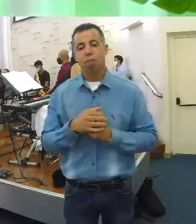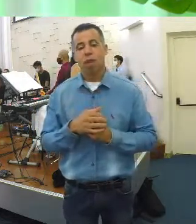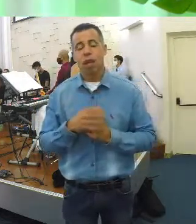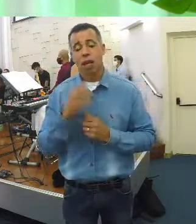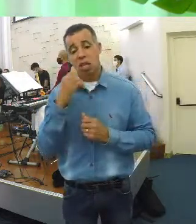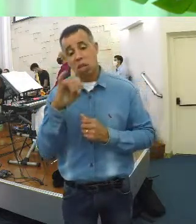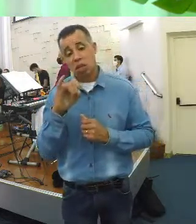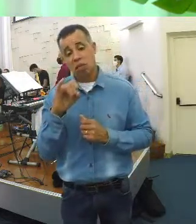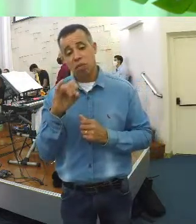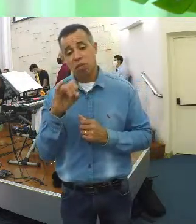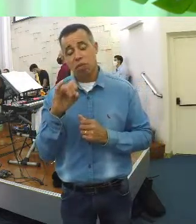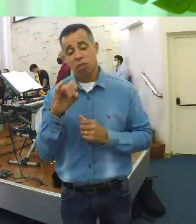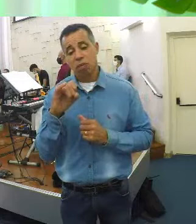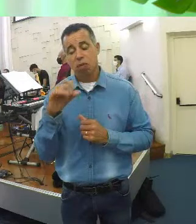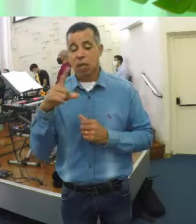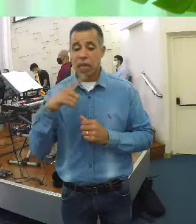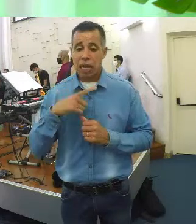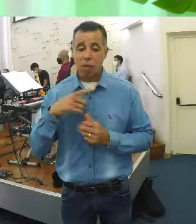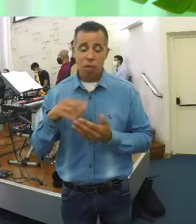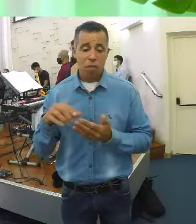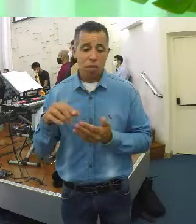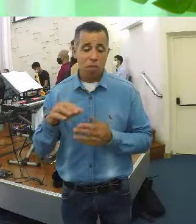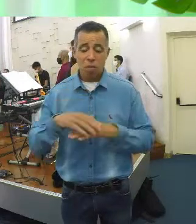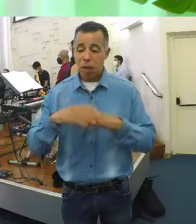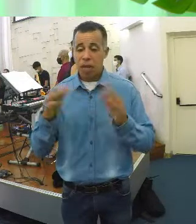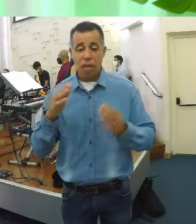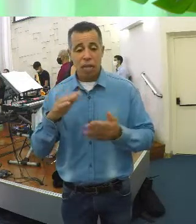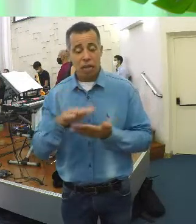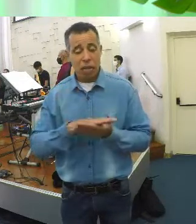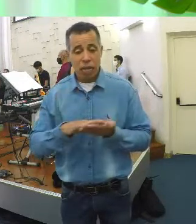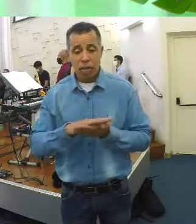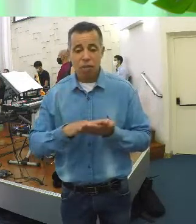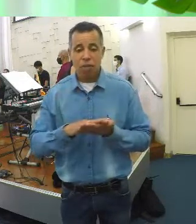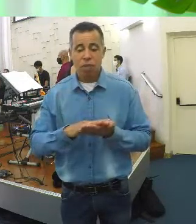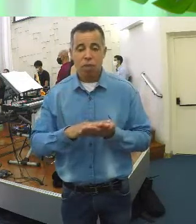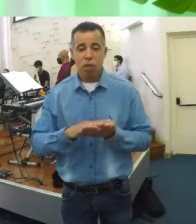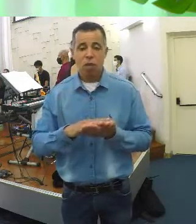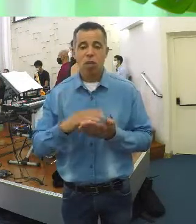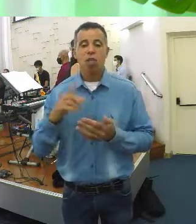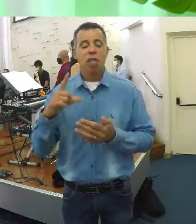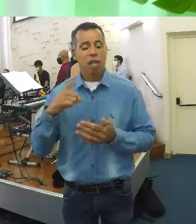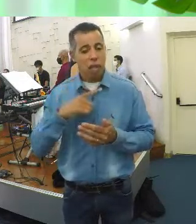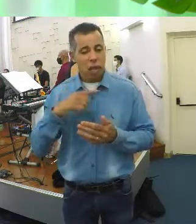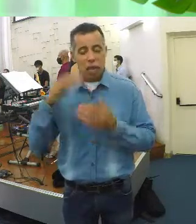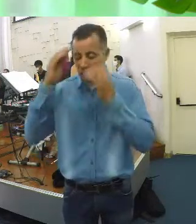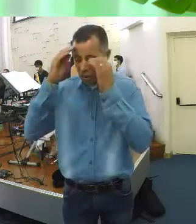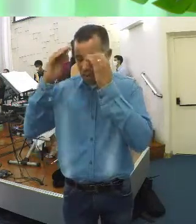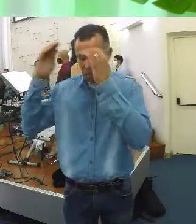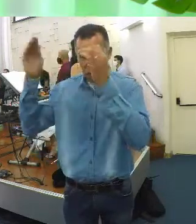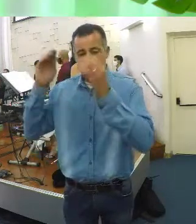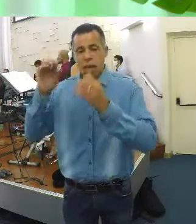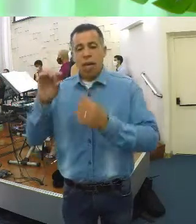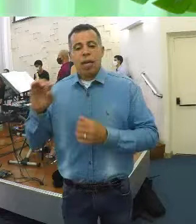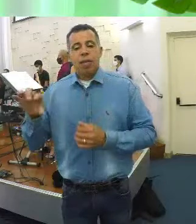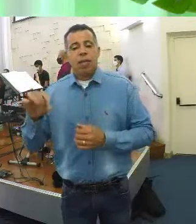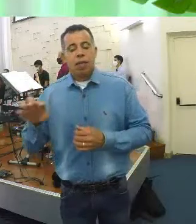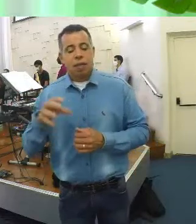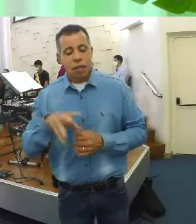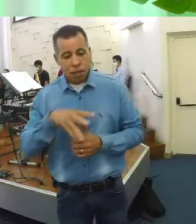mas tivéssemos tão somente convicção de salvação, deveríamos agradecer a Deus a cada respirar.